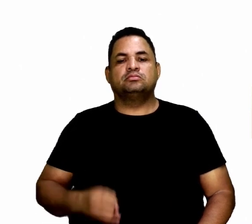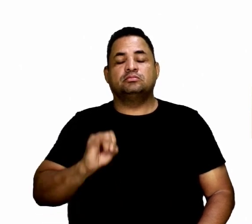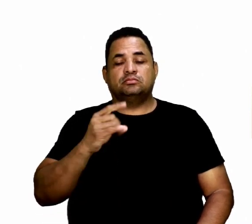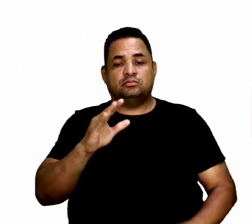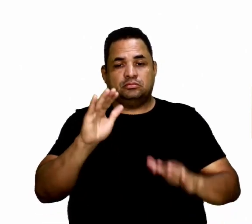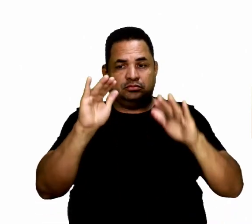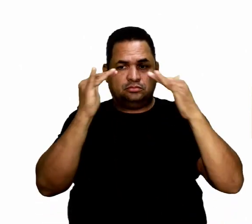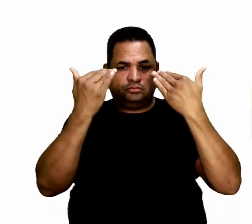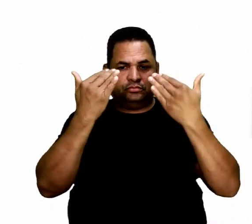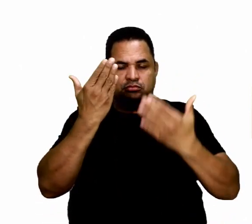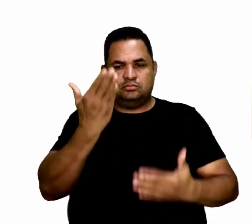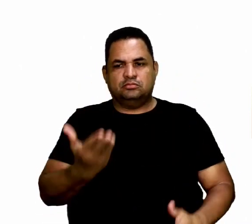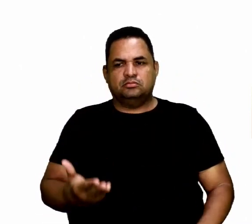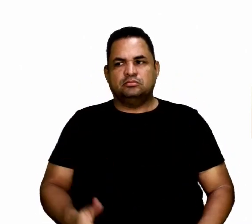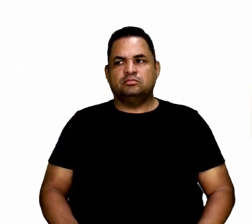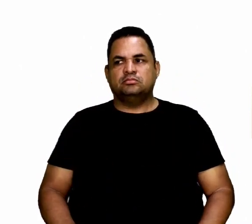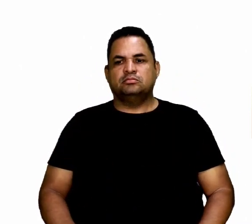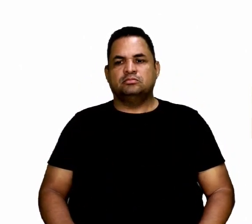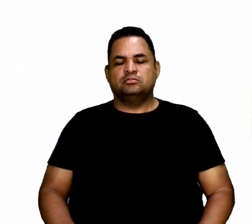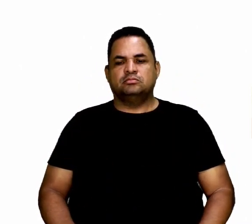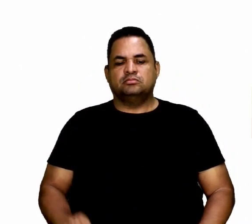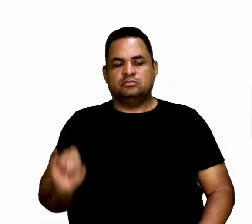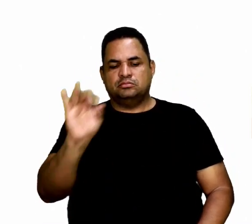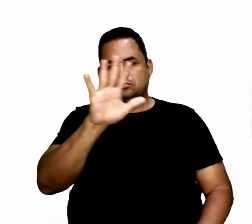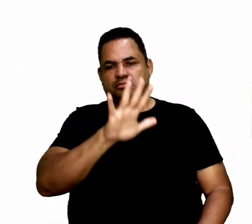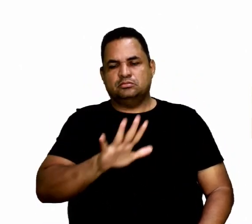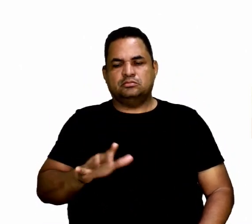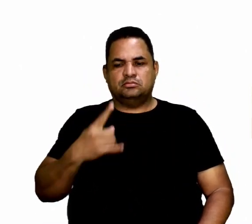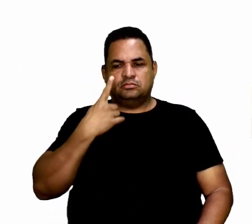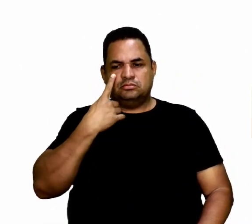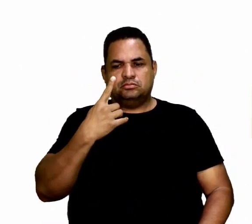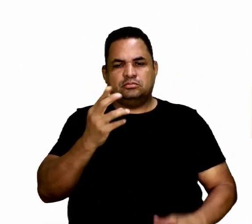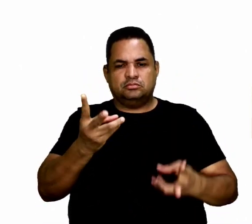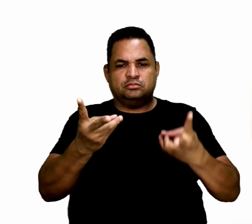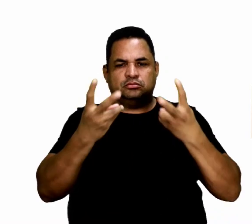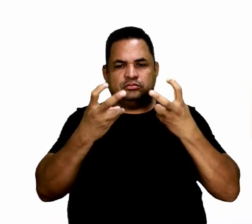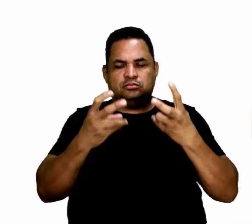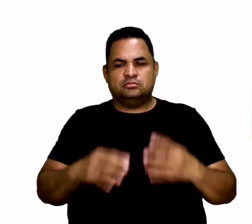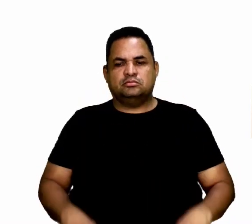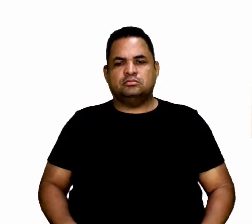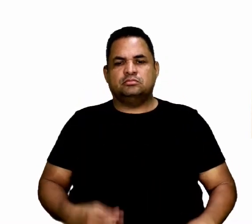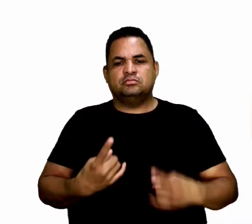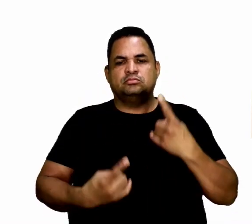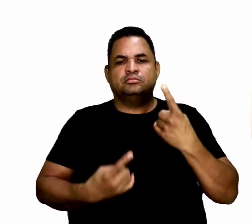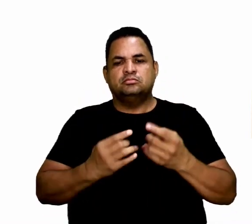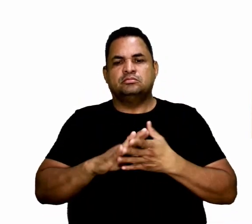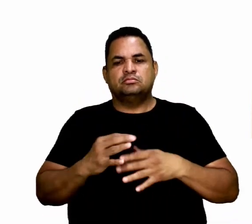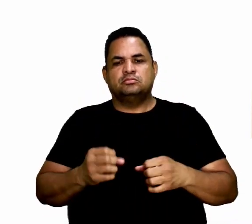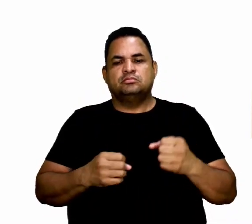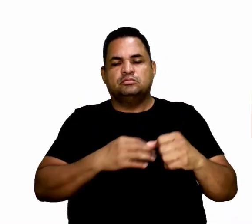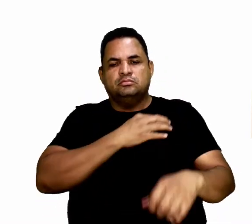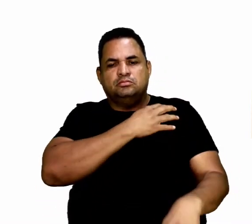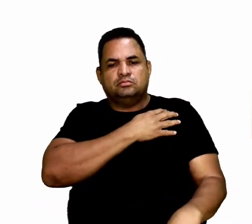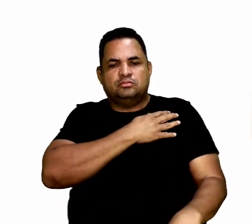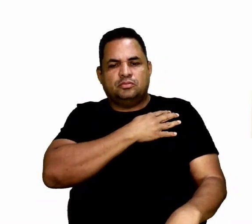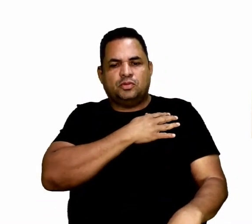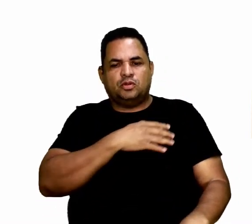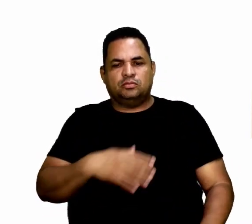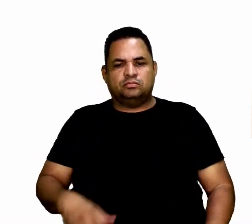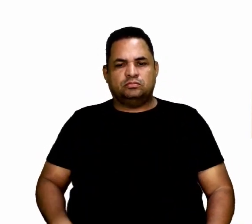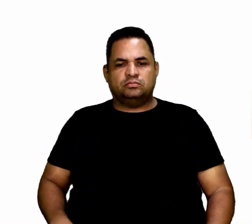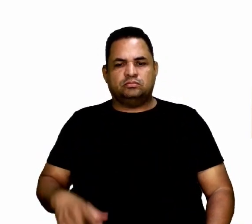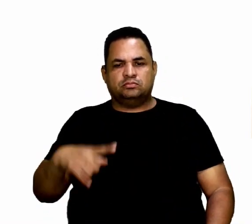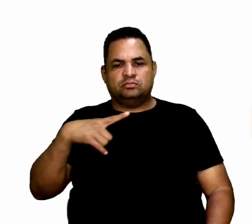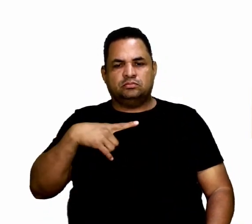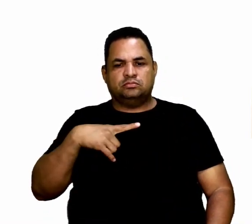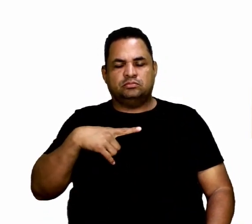atenção aqui nessa figura, você percebe que em algumas articulações a gente tem